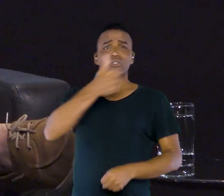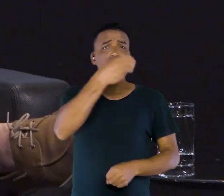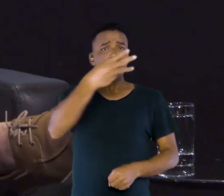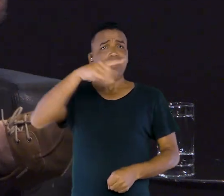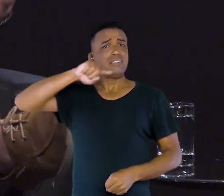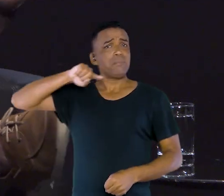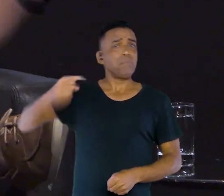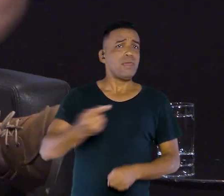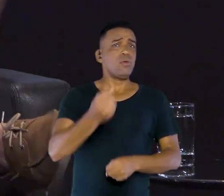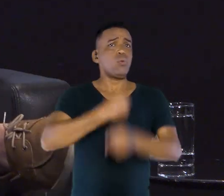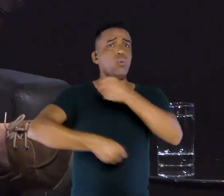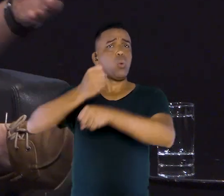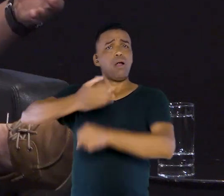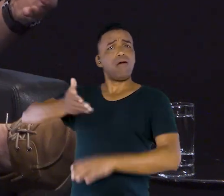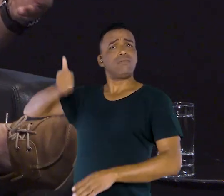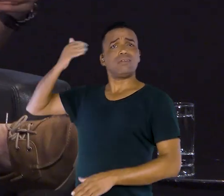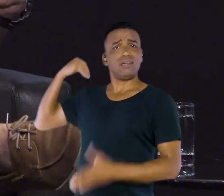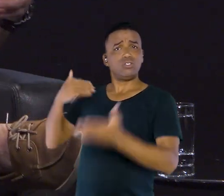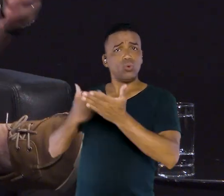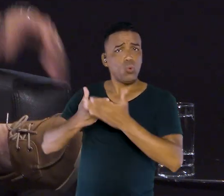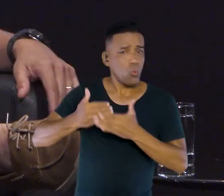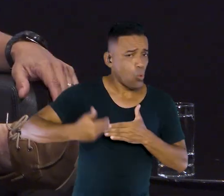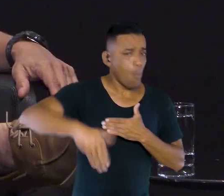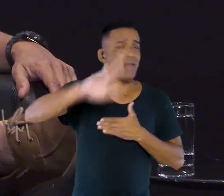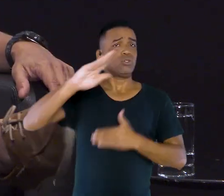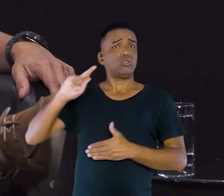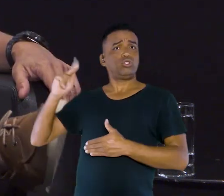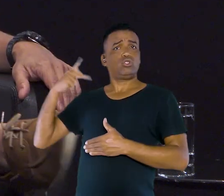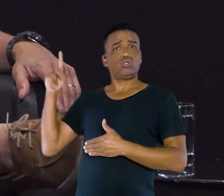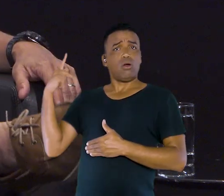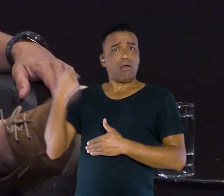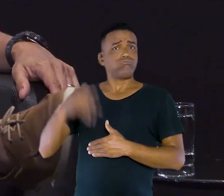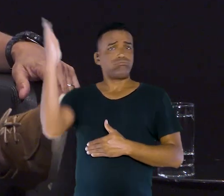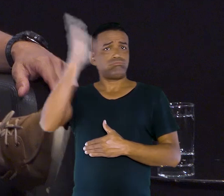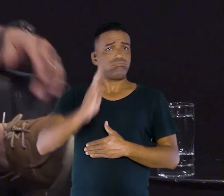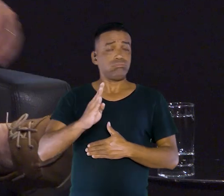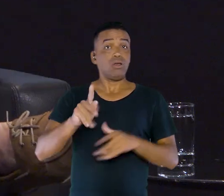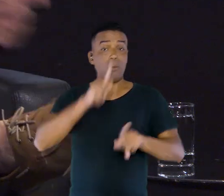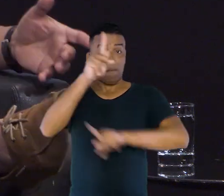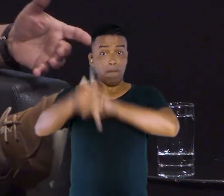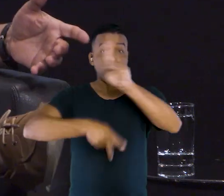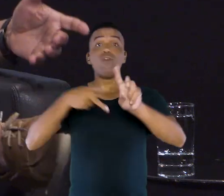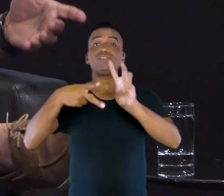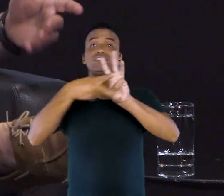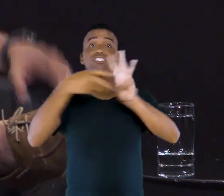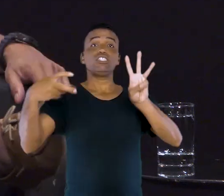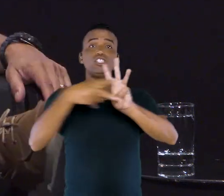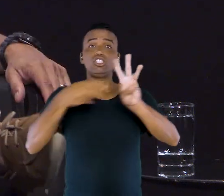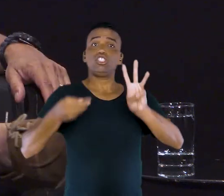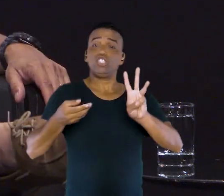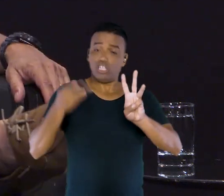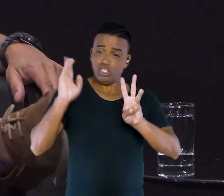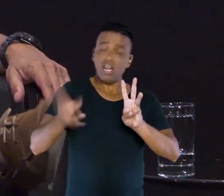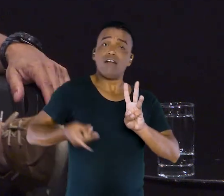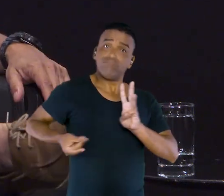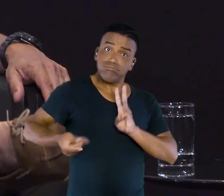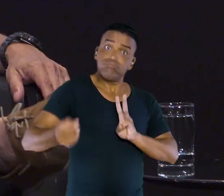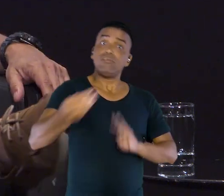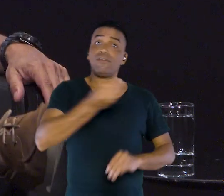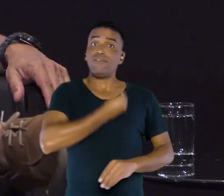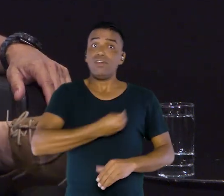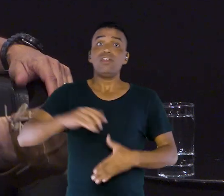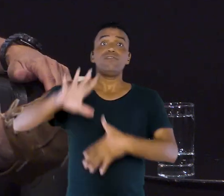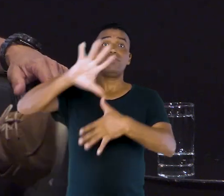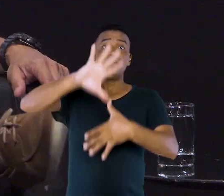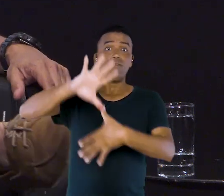talvez tenha mais do que isso, a partir do que nos ensina a arqueologia, e que essa história é a história dos povos indígenas, que vivem aqui no